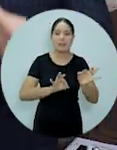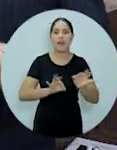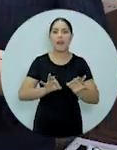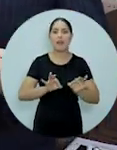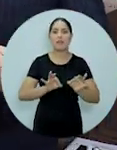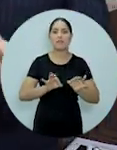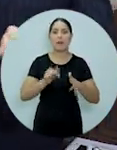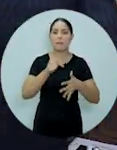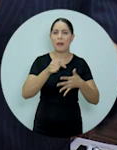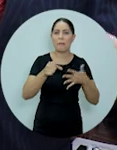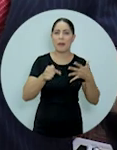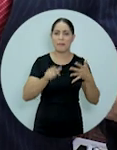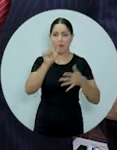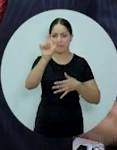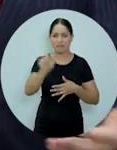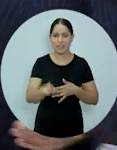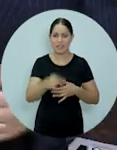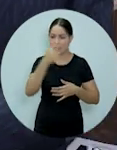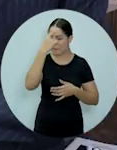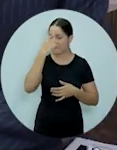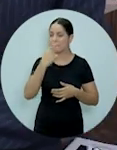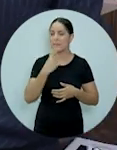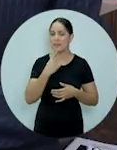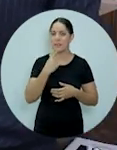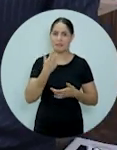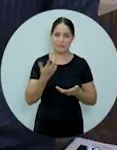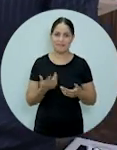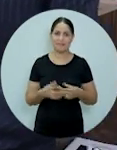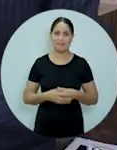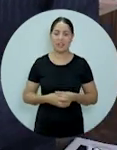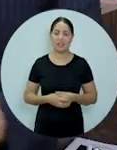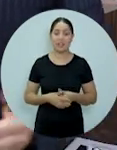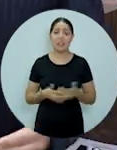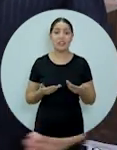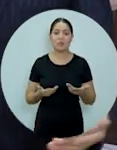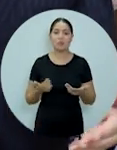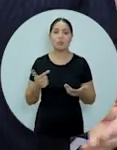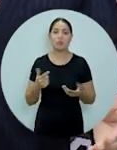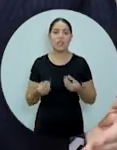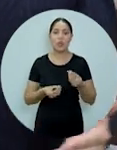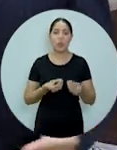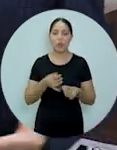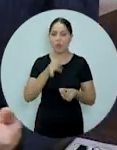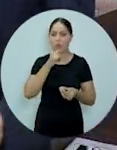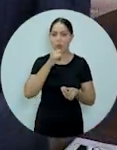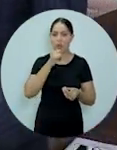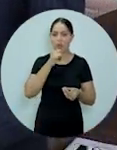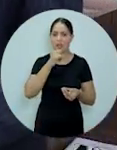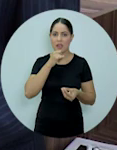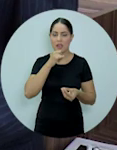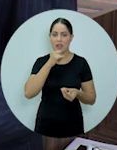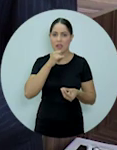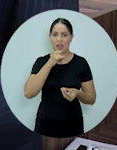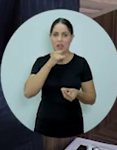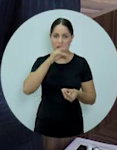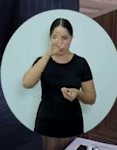para adotar as pessoas com esse perfil. Então, eu não posso ter